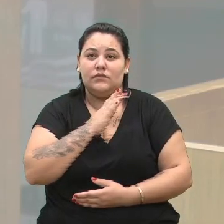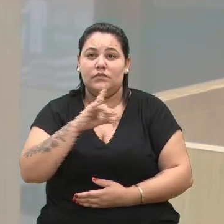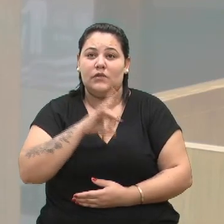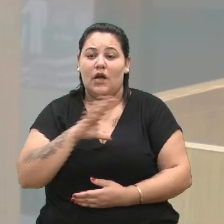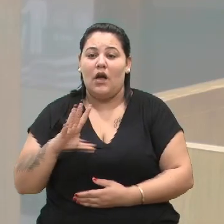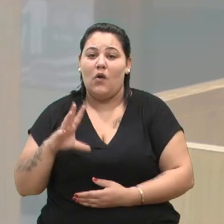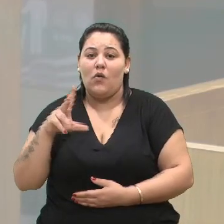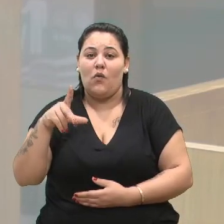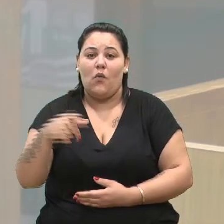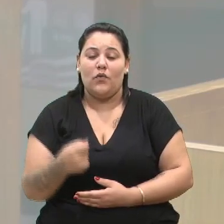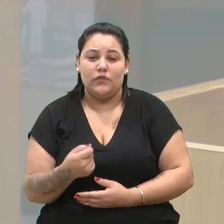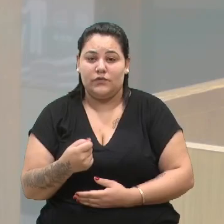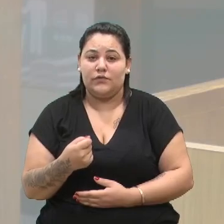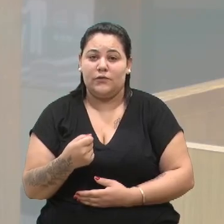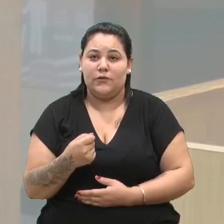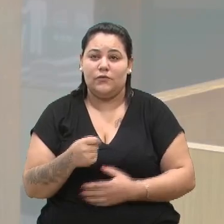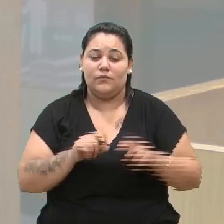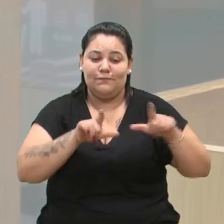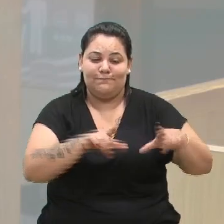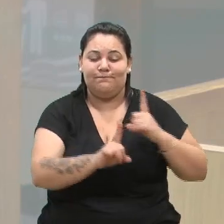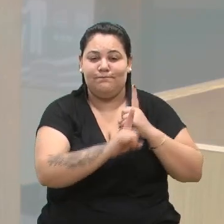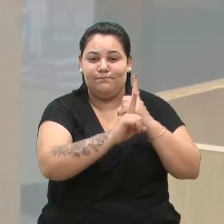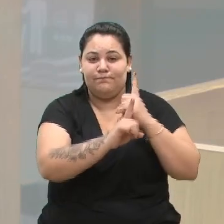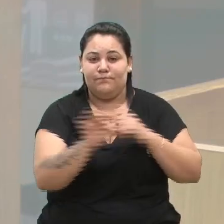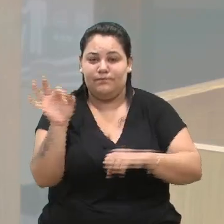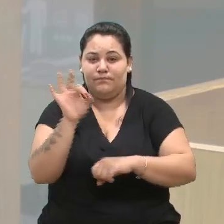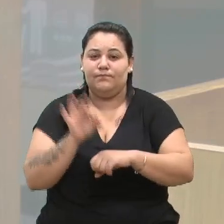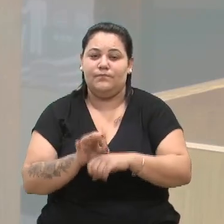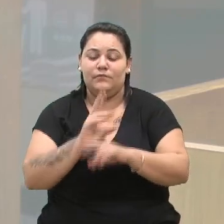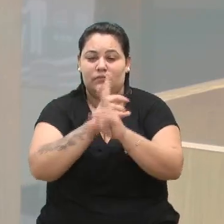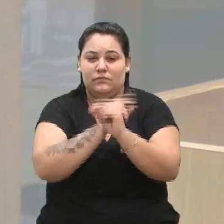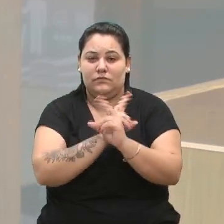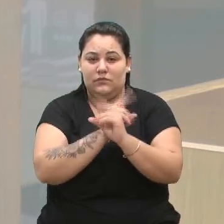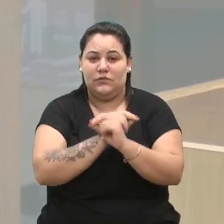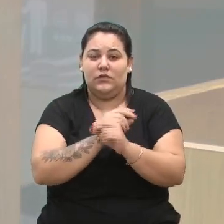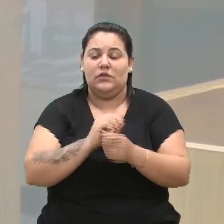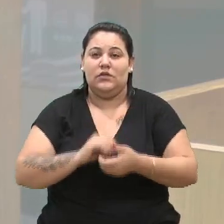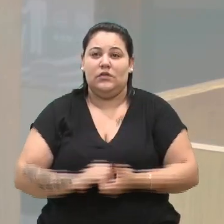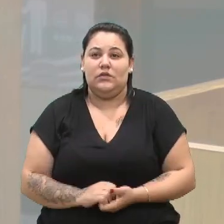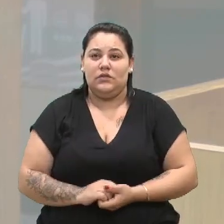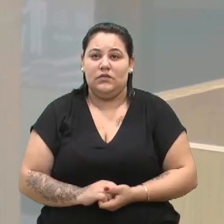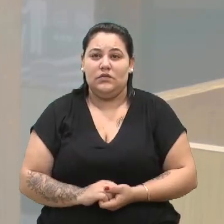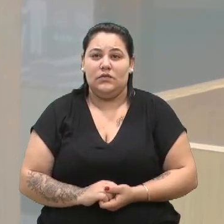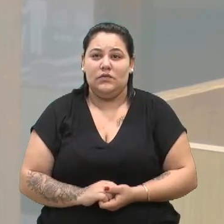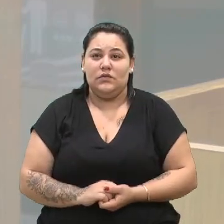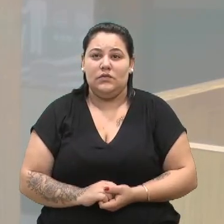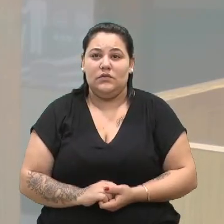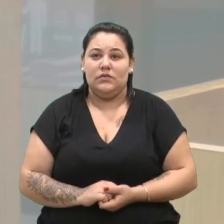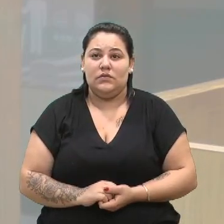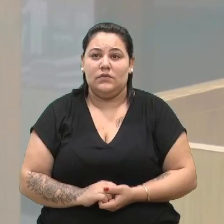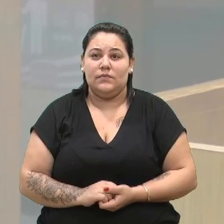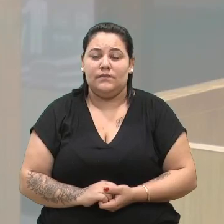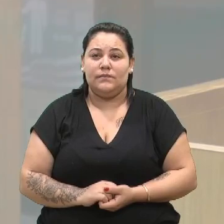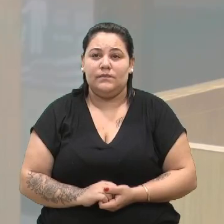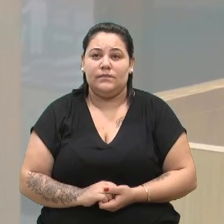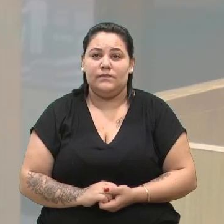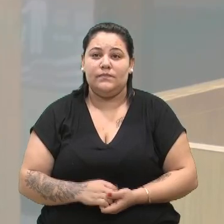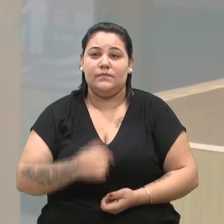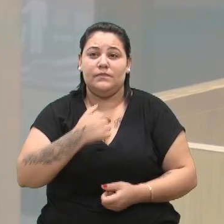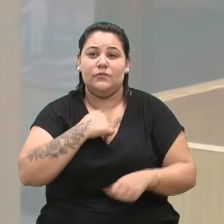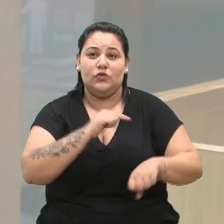foco de mosquito da dengue que está acontecendo em Caxias do Sul. No momento,